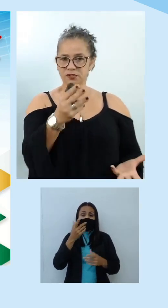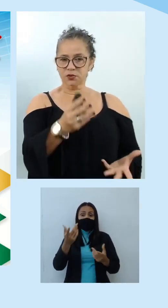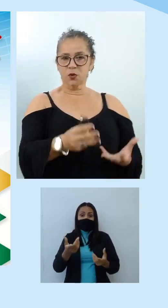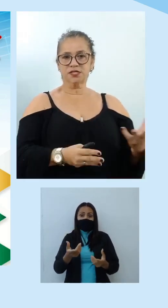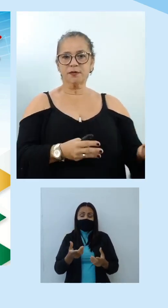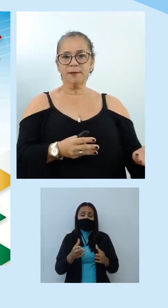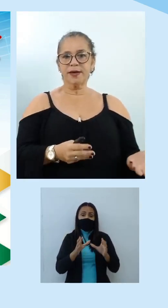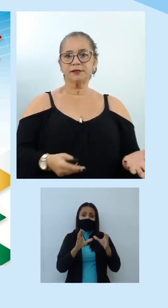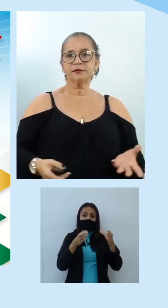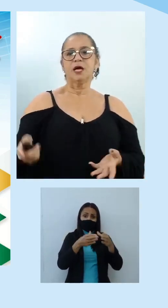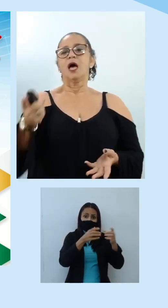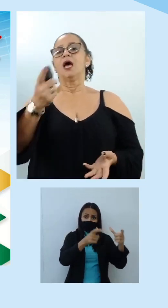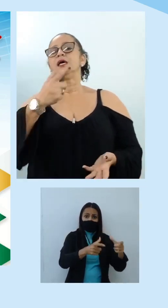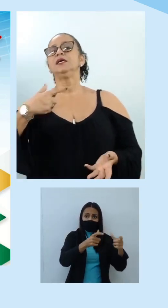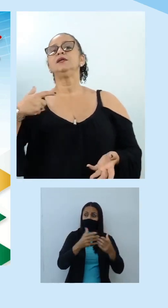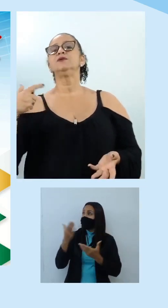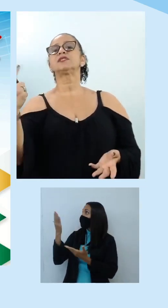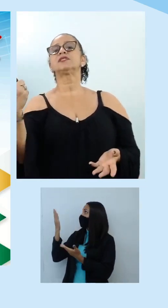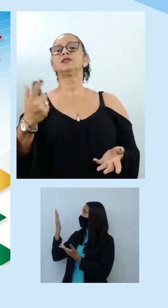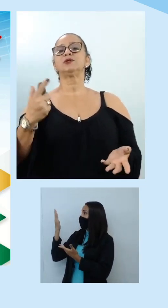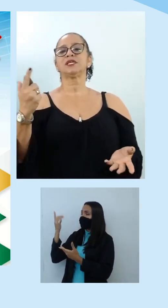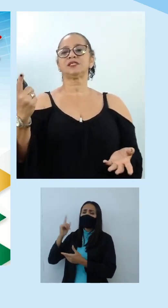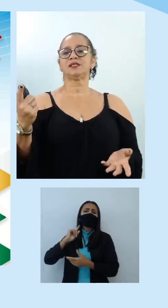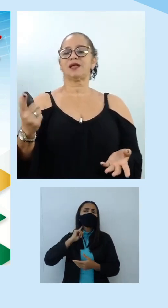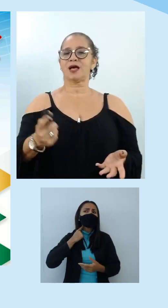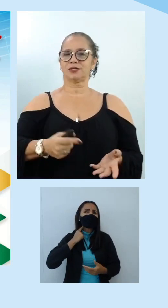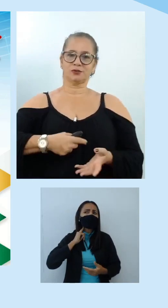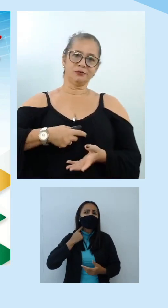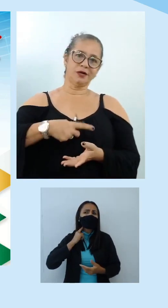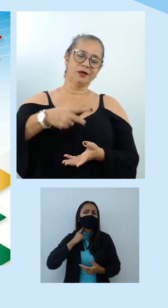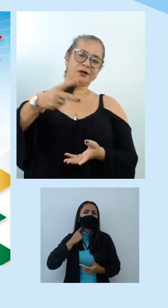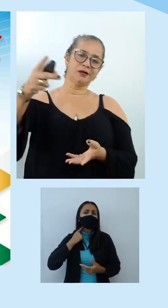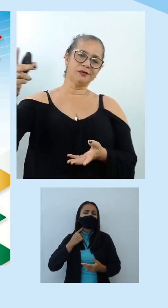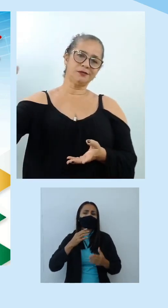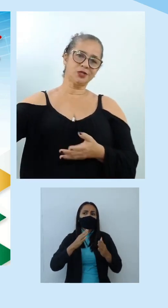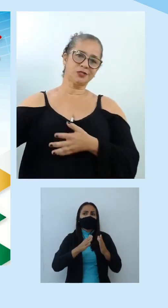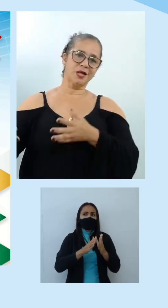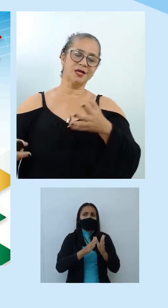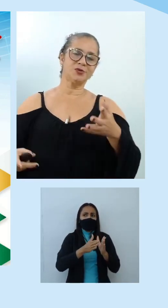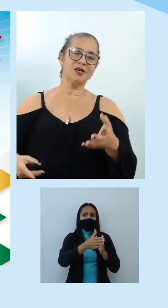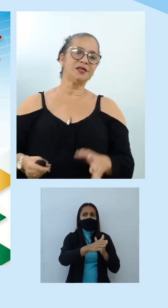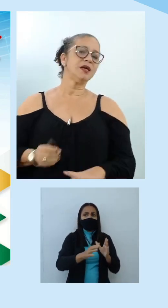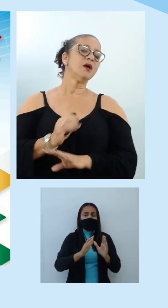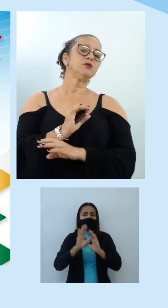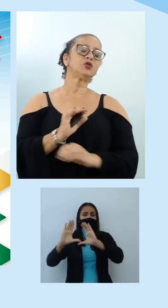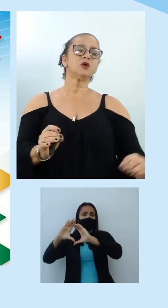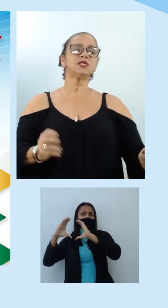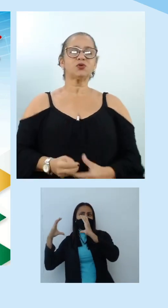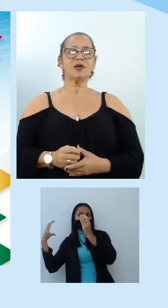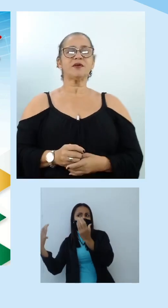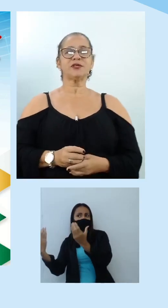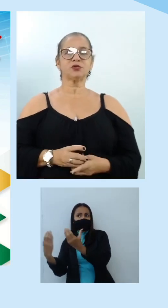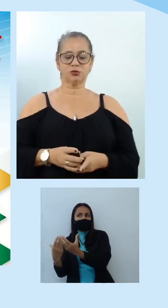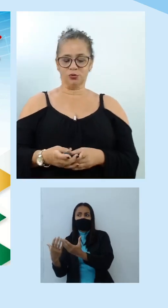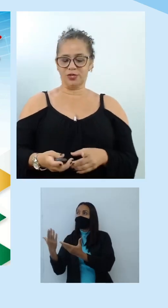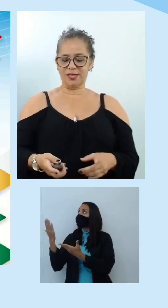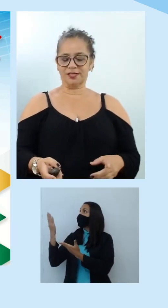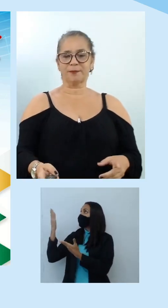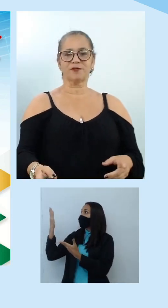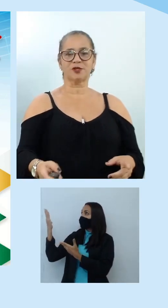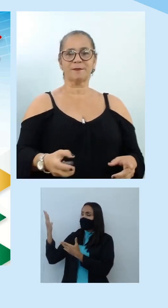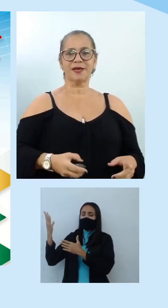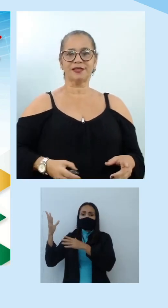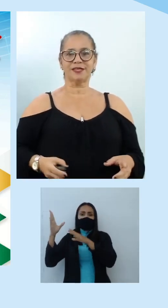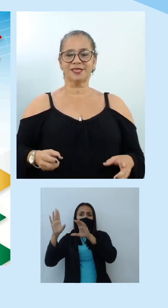com esgoto céu aberto, e no centro da cidade, com um grande estádio aí, com toda a sua infraestrutura.